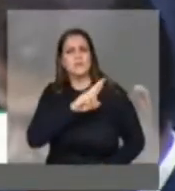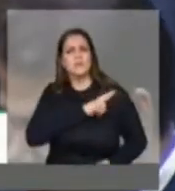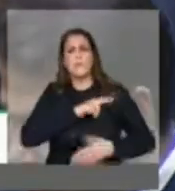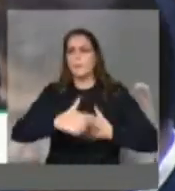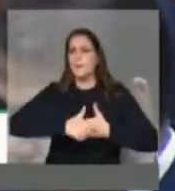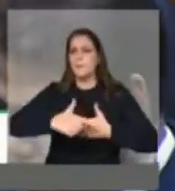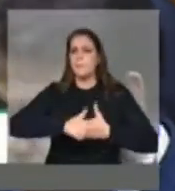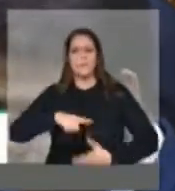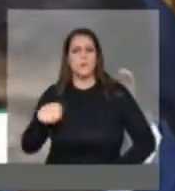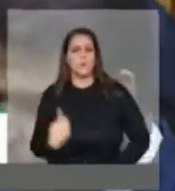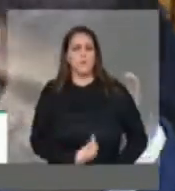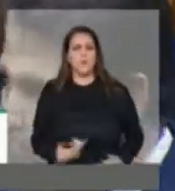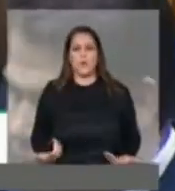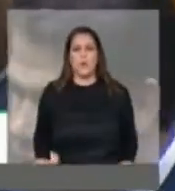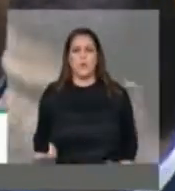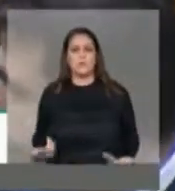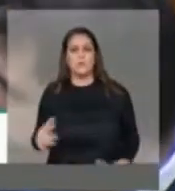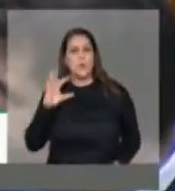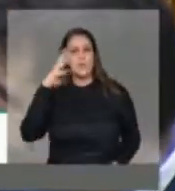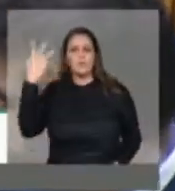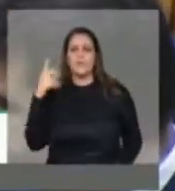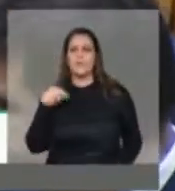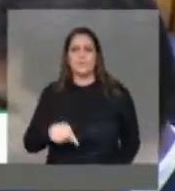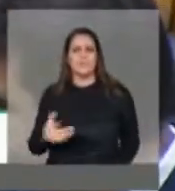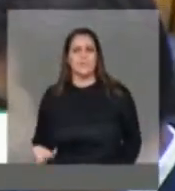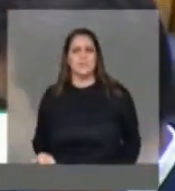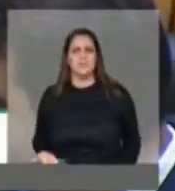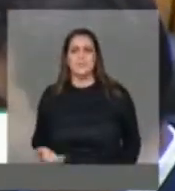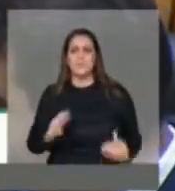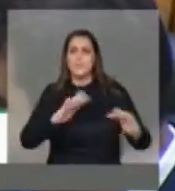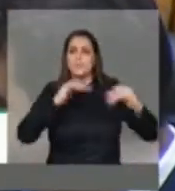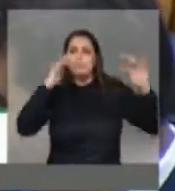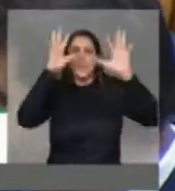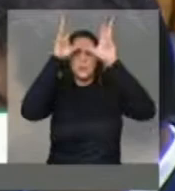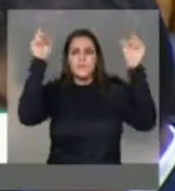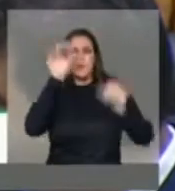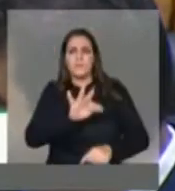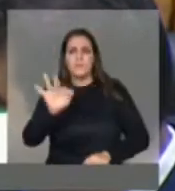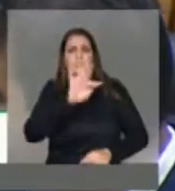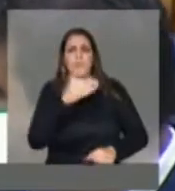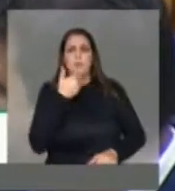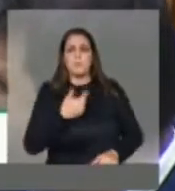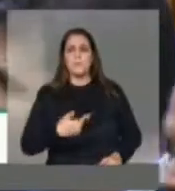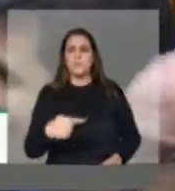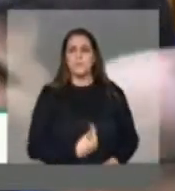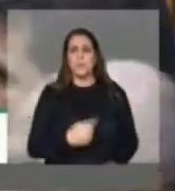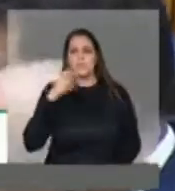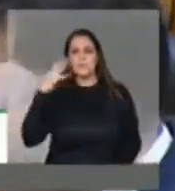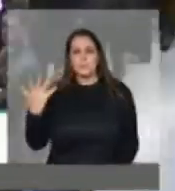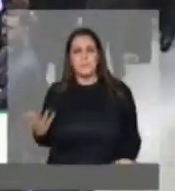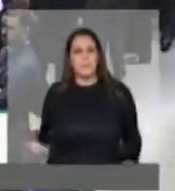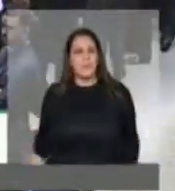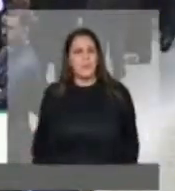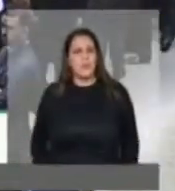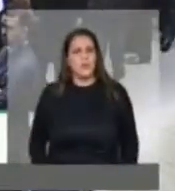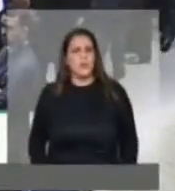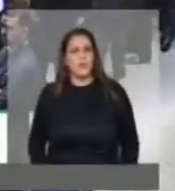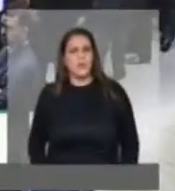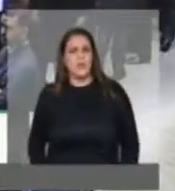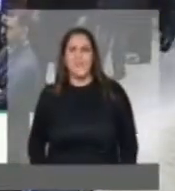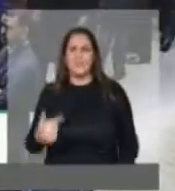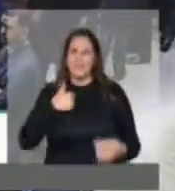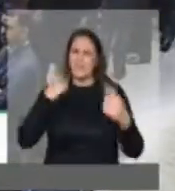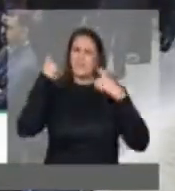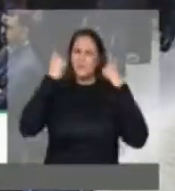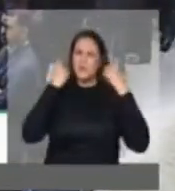deputados. No total, são 513. A informação que acaba de chegar é que já tem quórum de